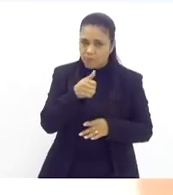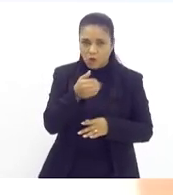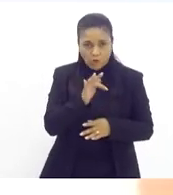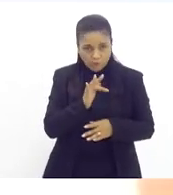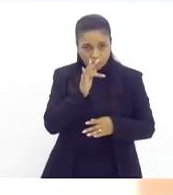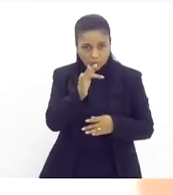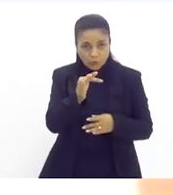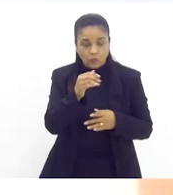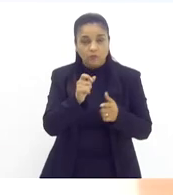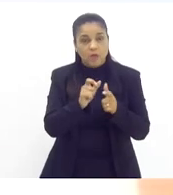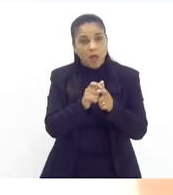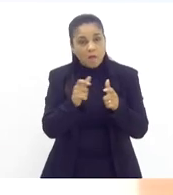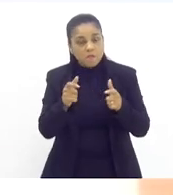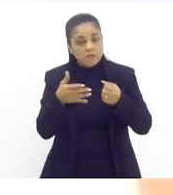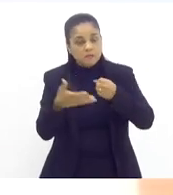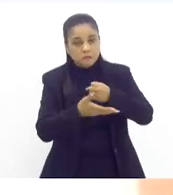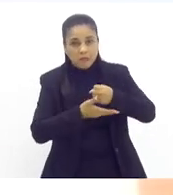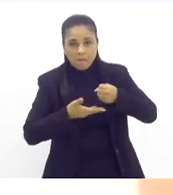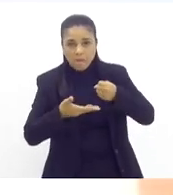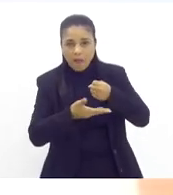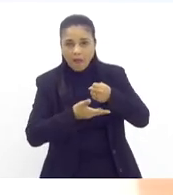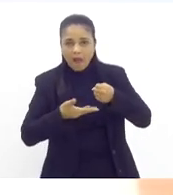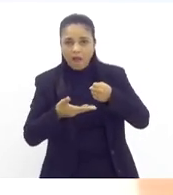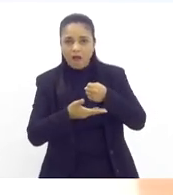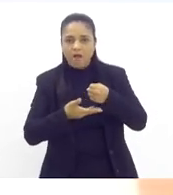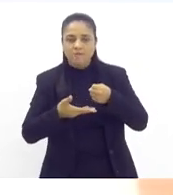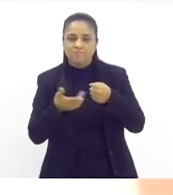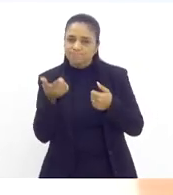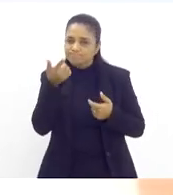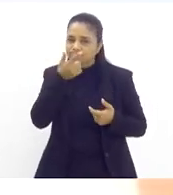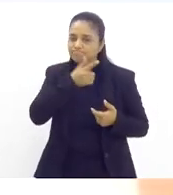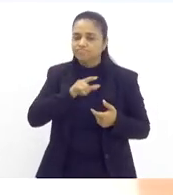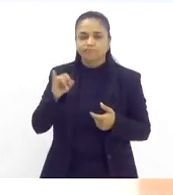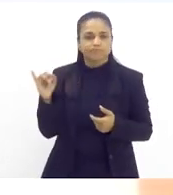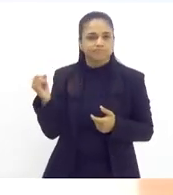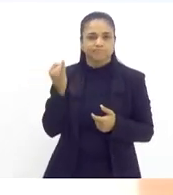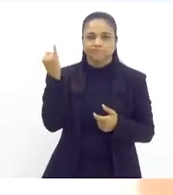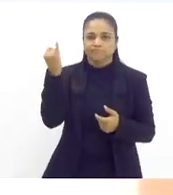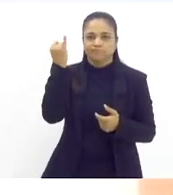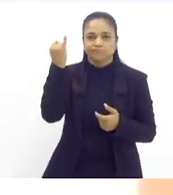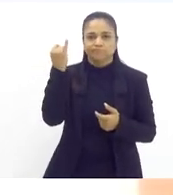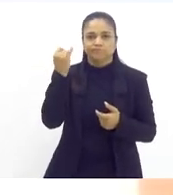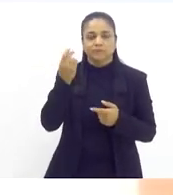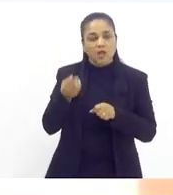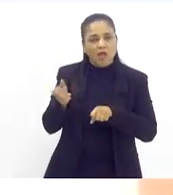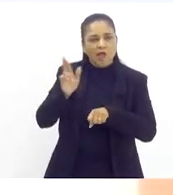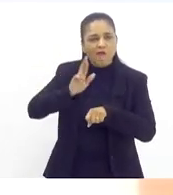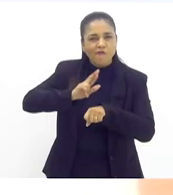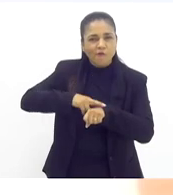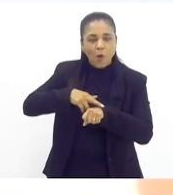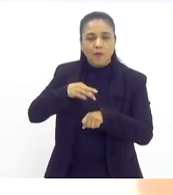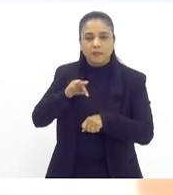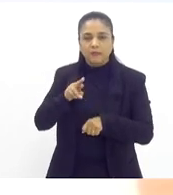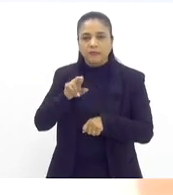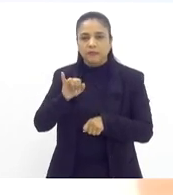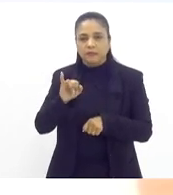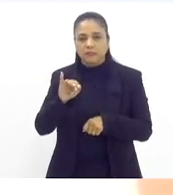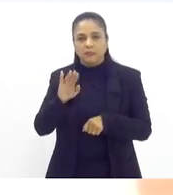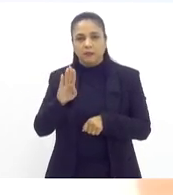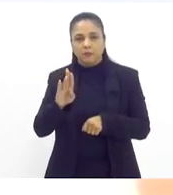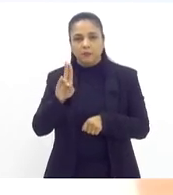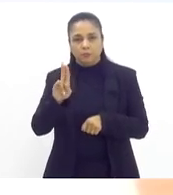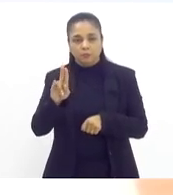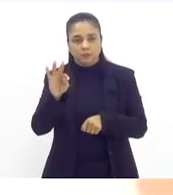A ampliação da base é um outro ganho importantíssimo da reforma tributária, mas